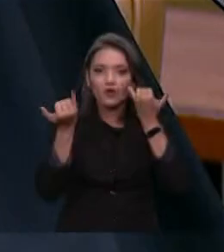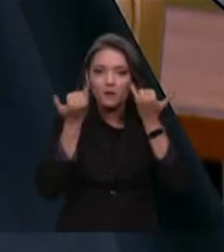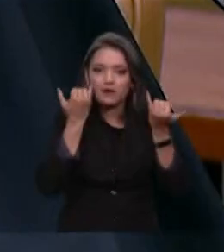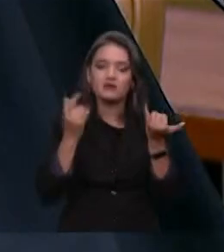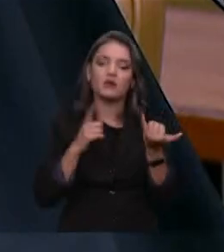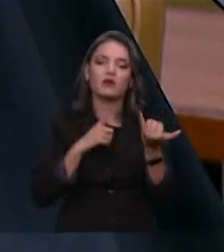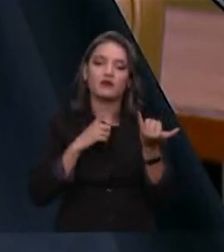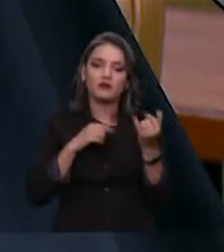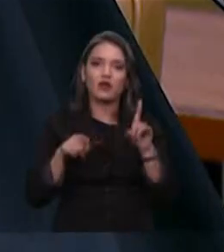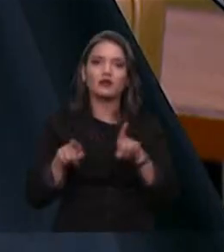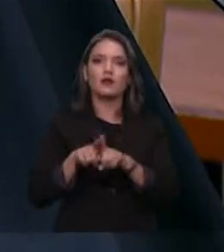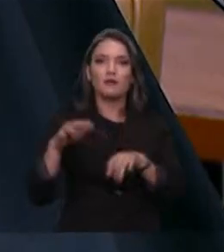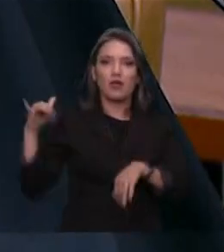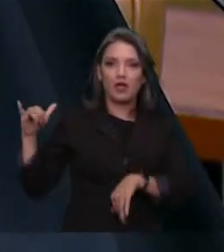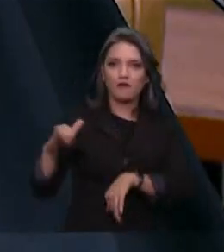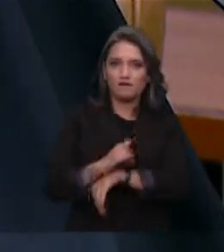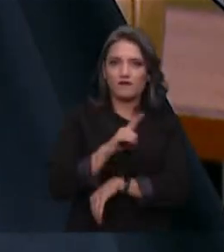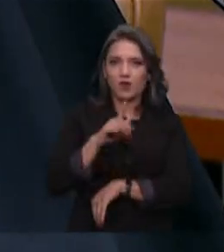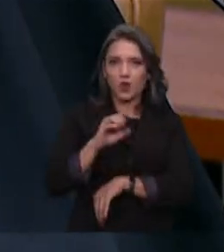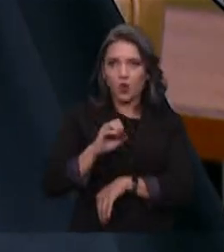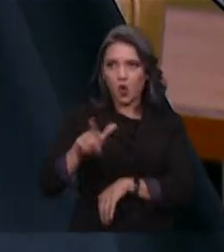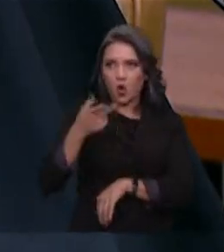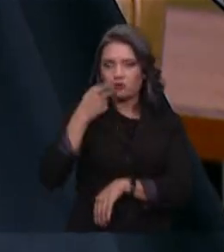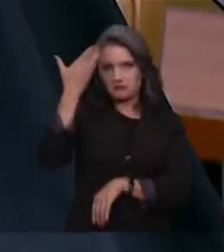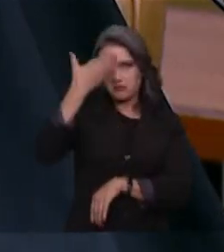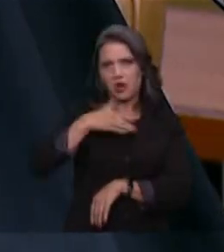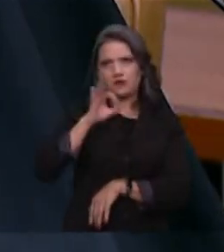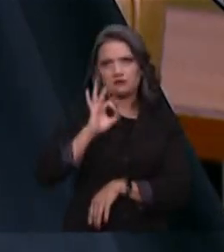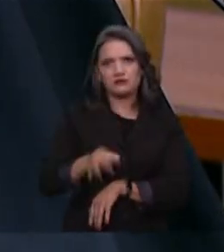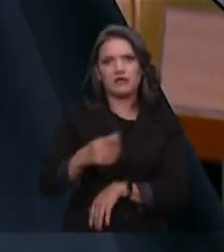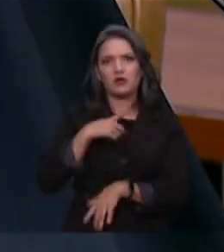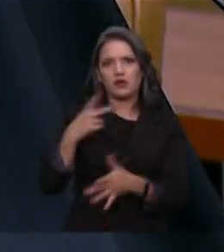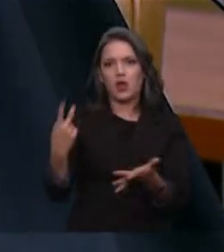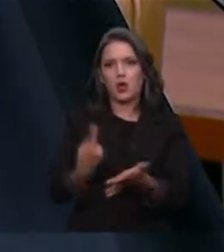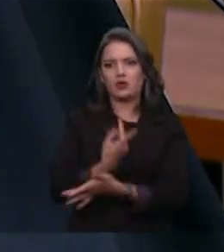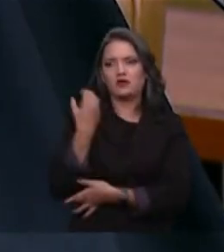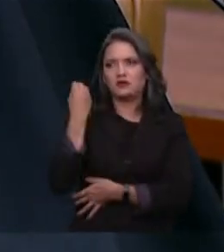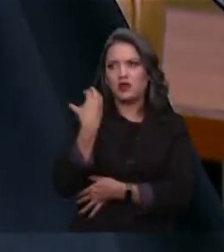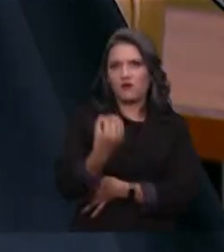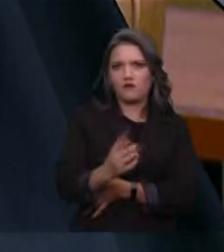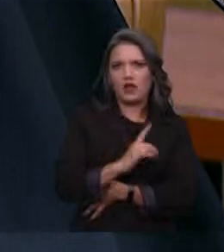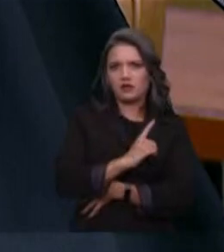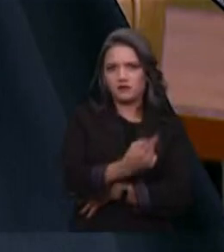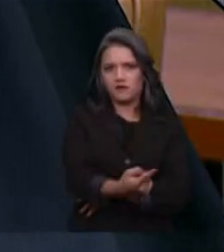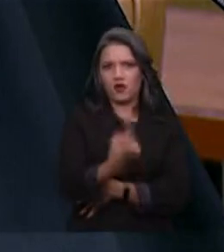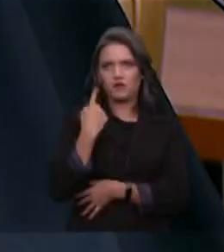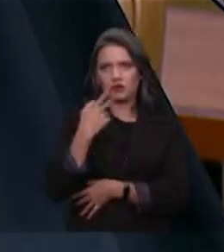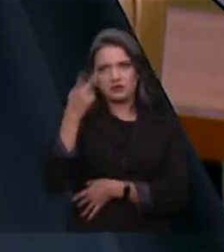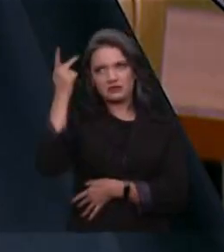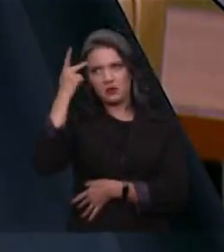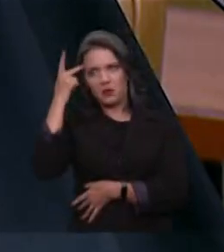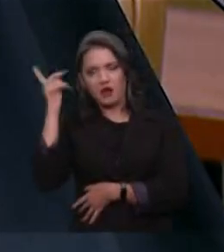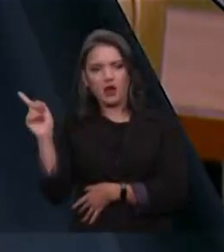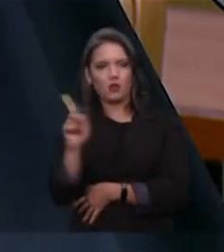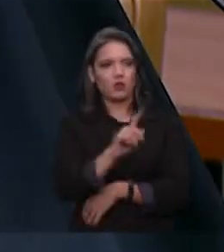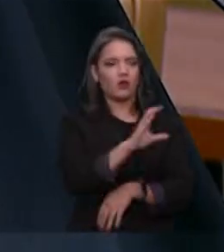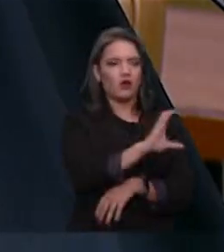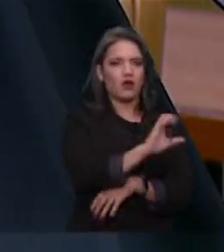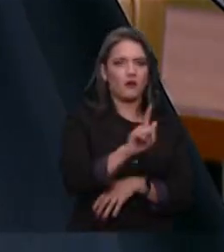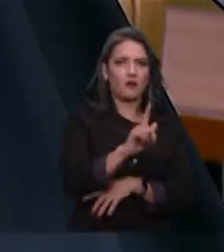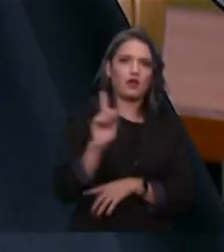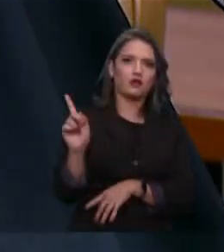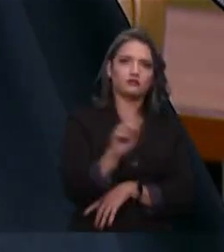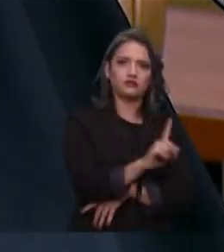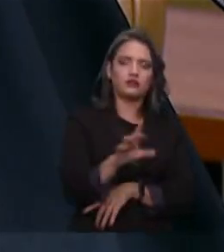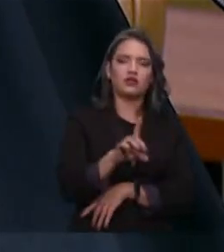prestadas pela companhia aérea Gol, que apenas atestam a viagem de ida e volta realizadas por Rafael Ângelo Lopes entre São Paulo e Campo Grande